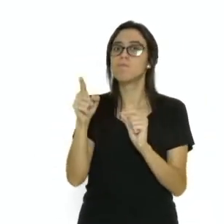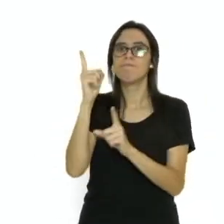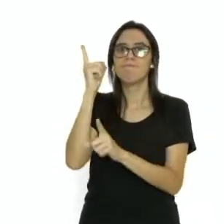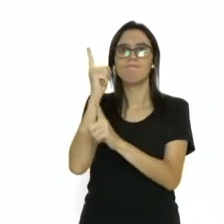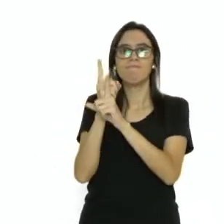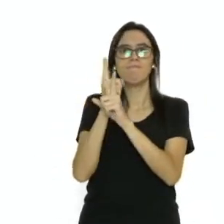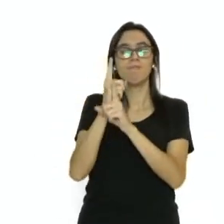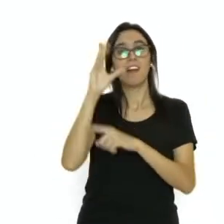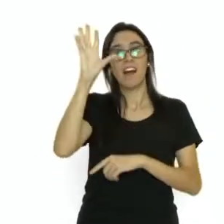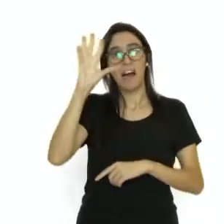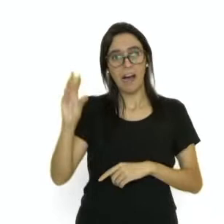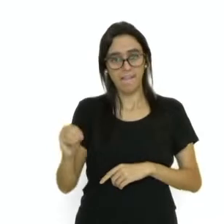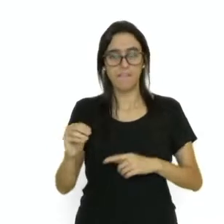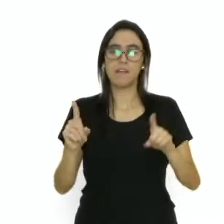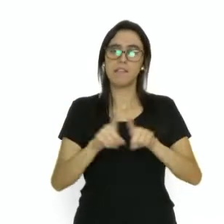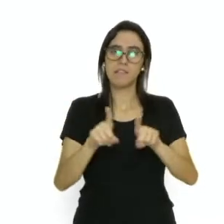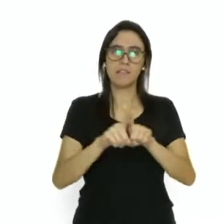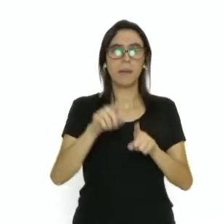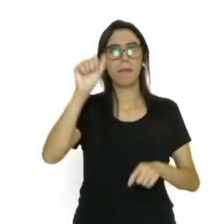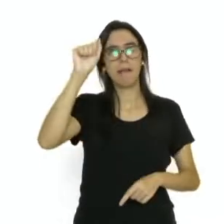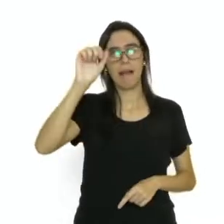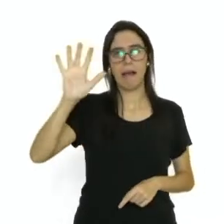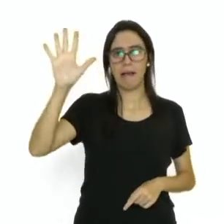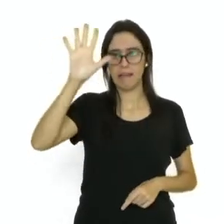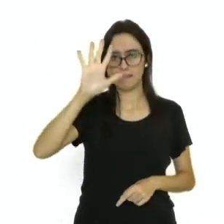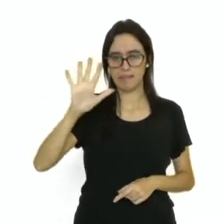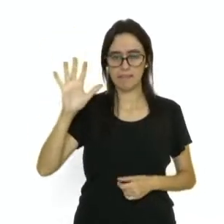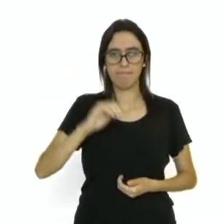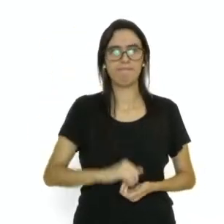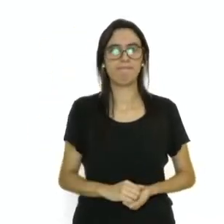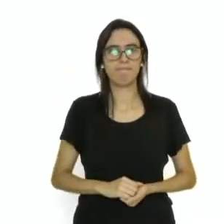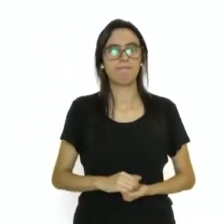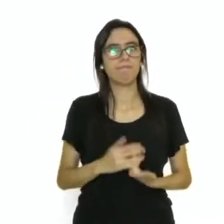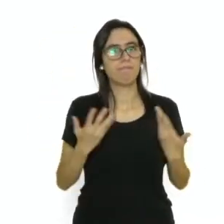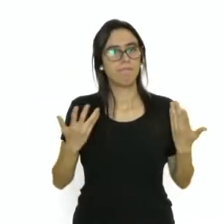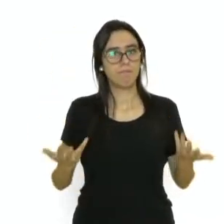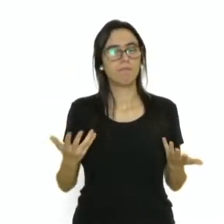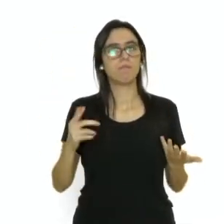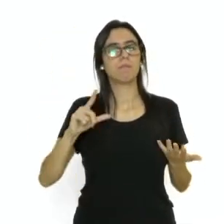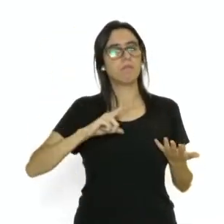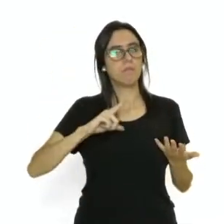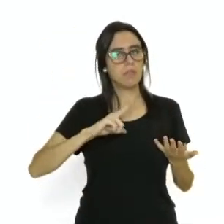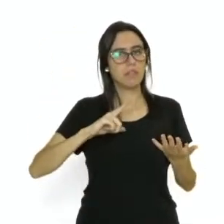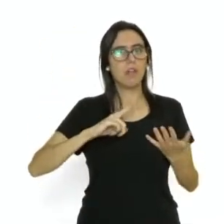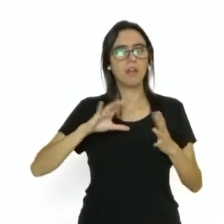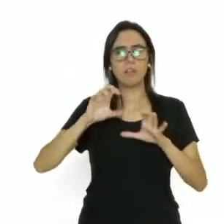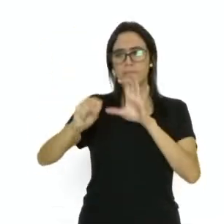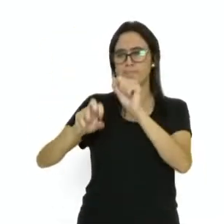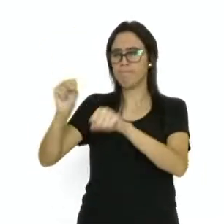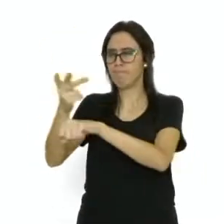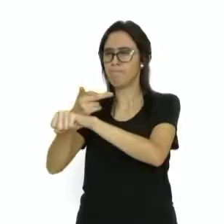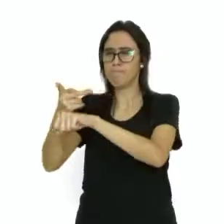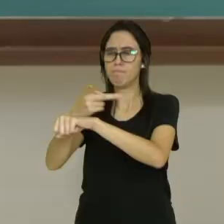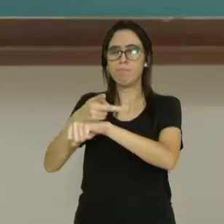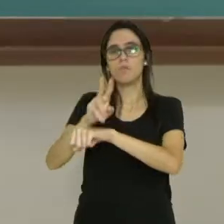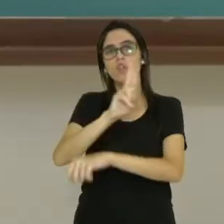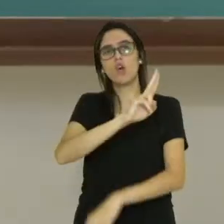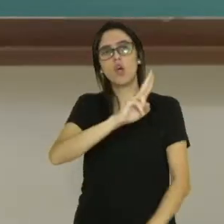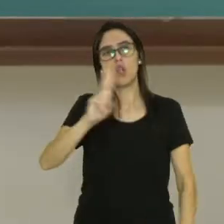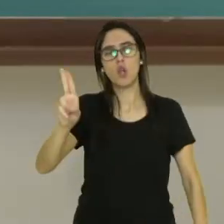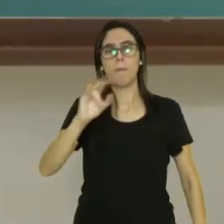continente africano e o continente asiático. Bom, essa dominação ela recebeu o nome de imperialismo